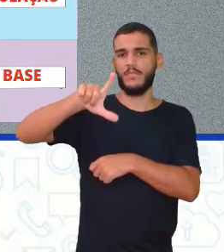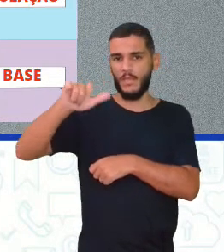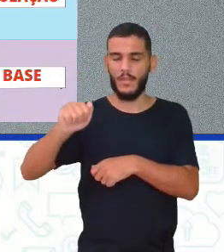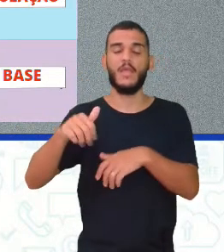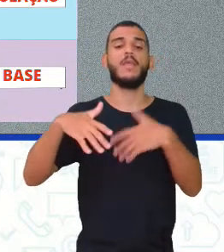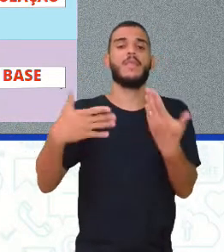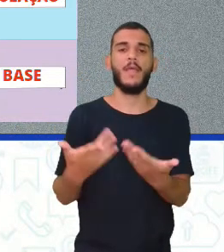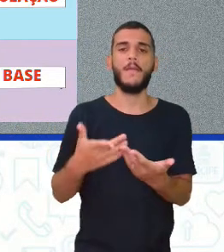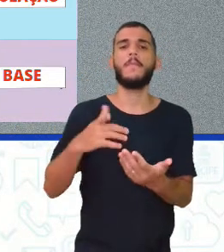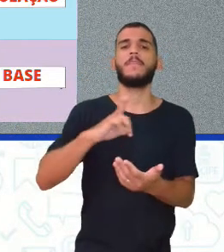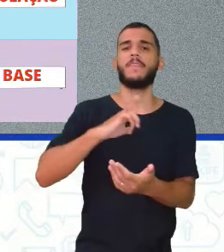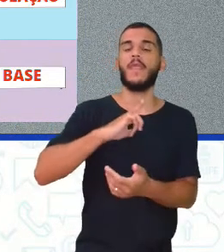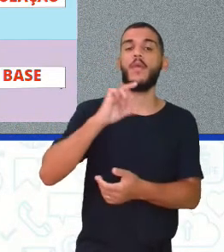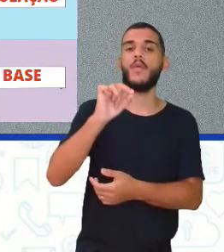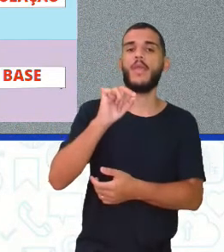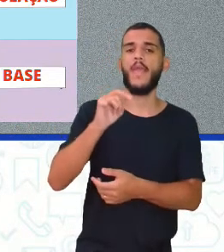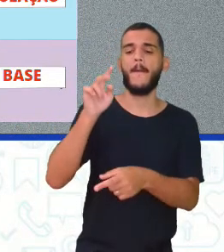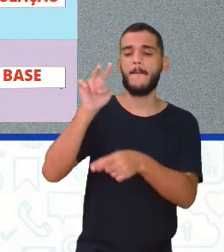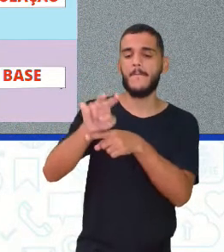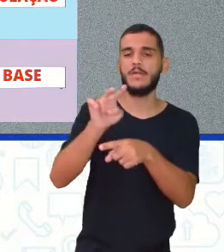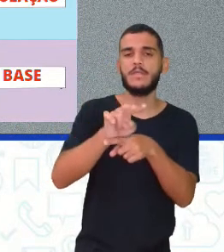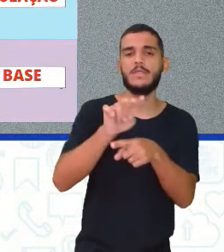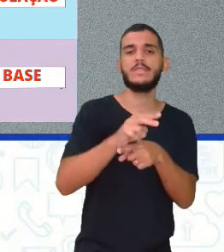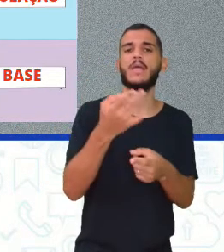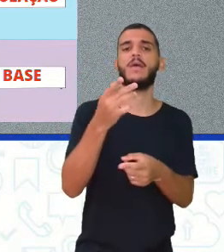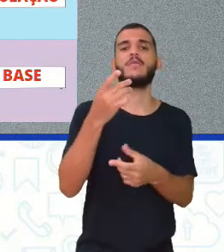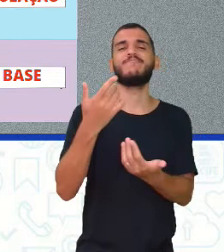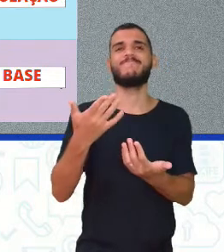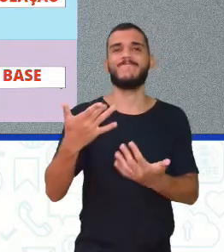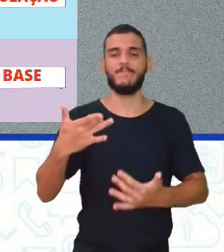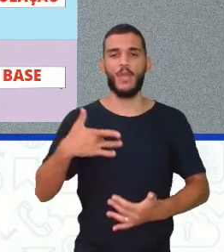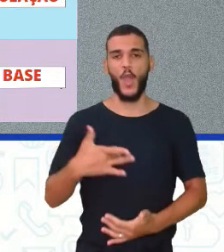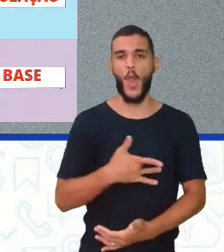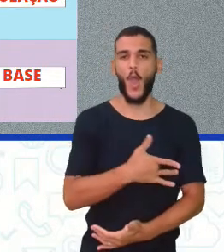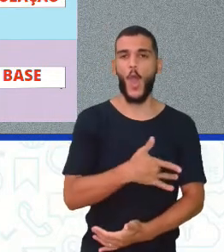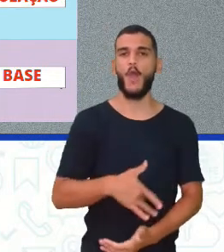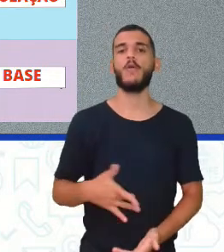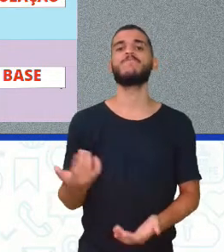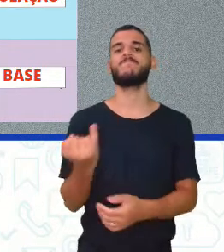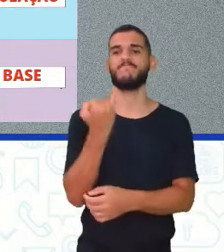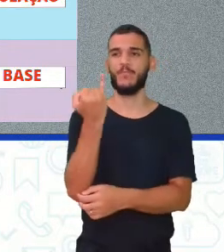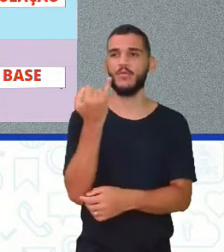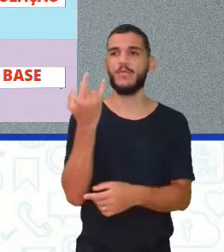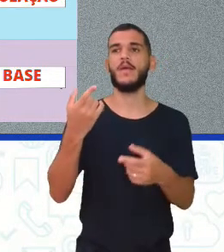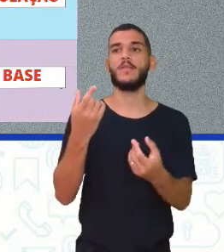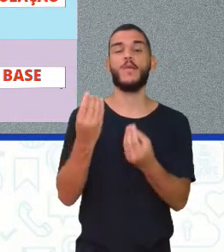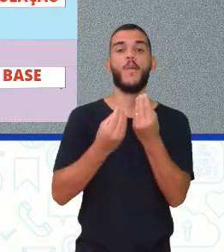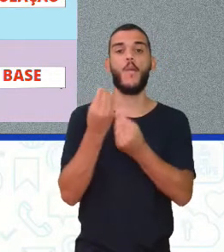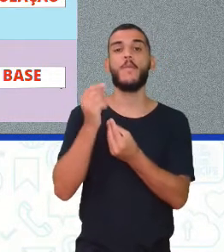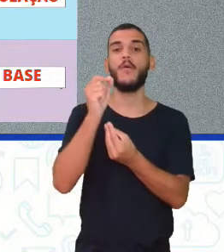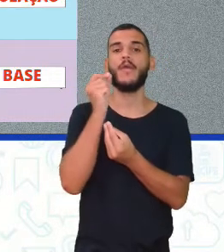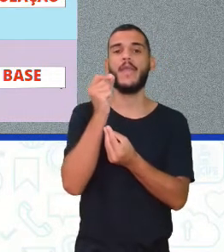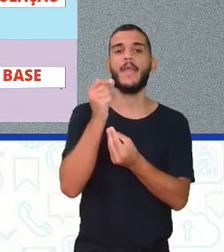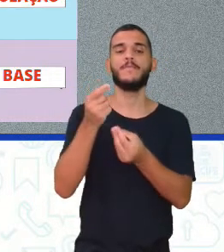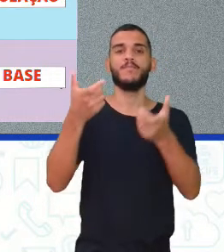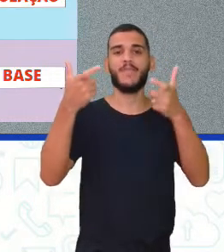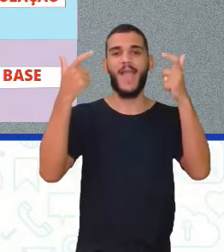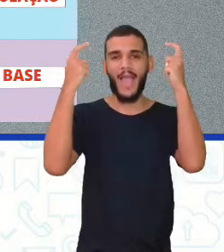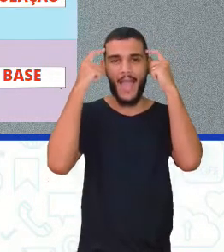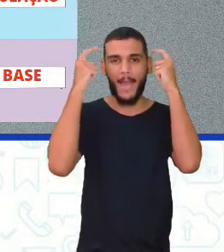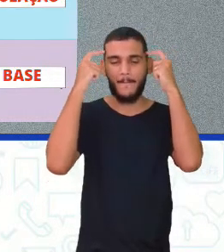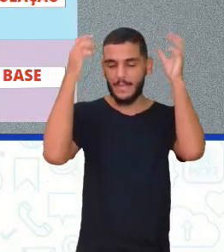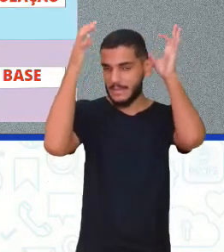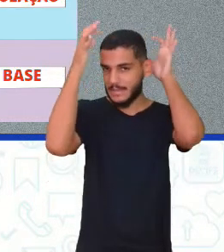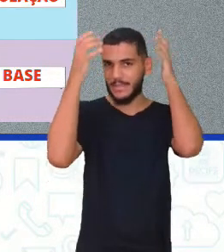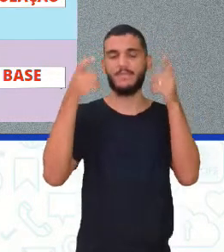proteção de órgãos importantes, como a caixa craniana, os órgãos vitais,